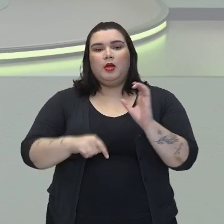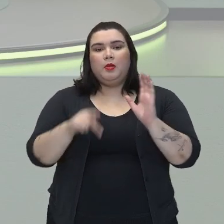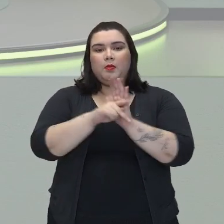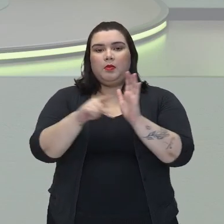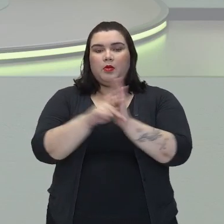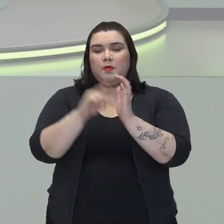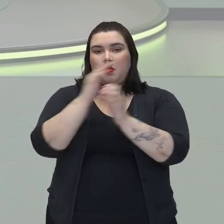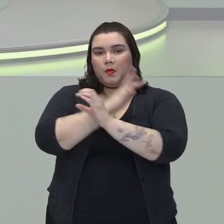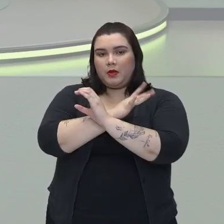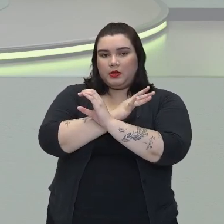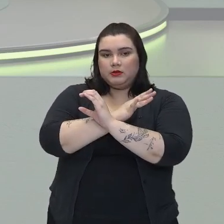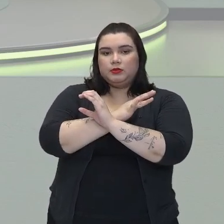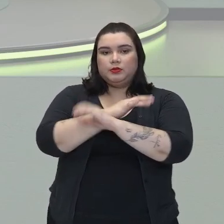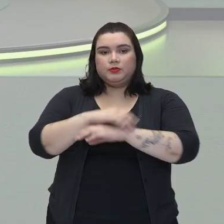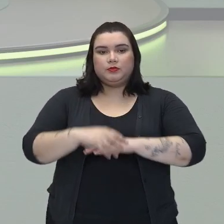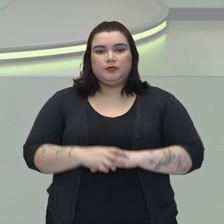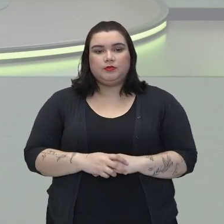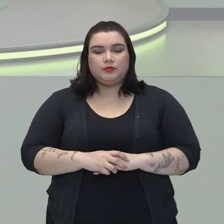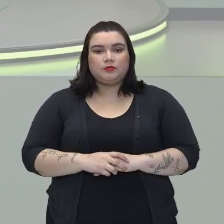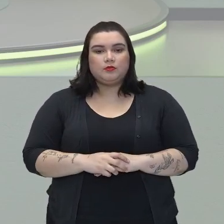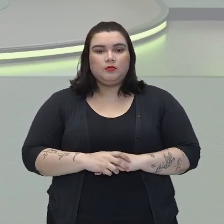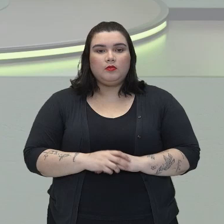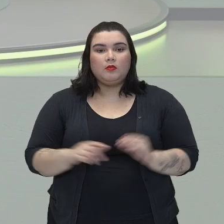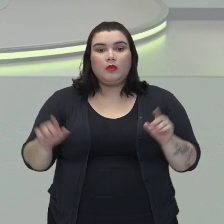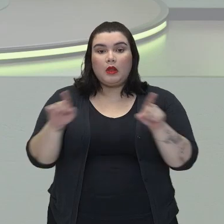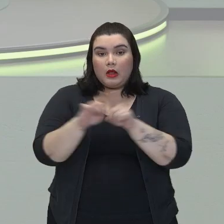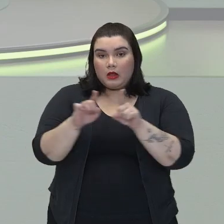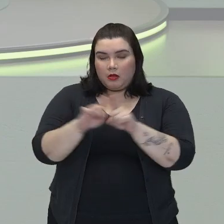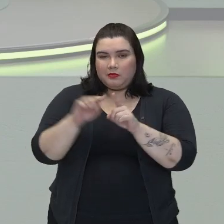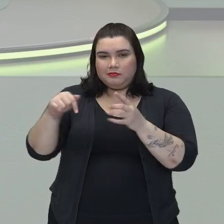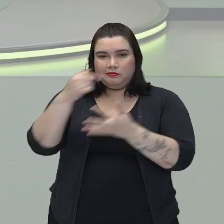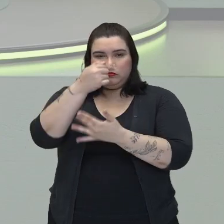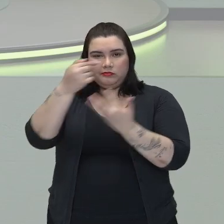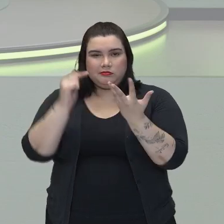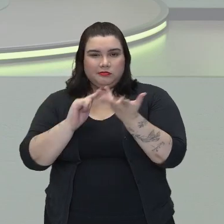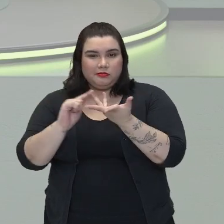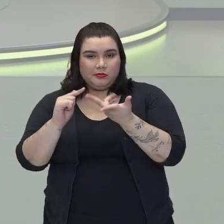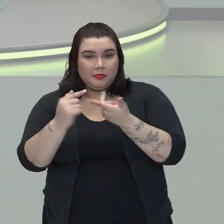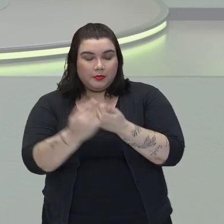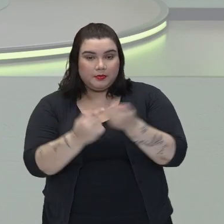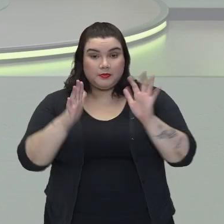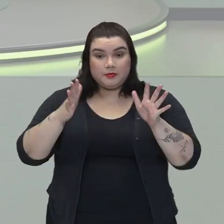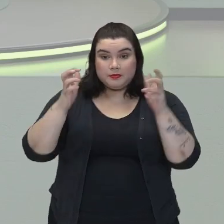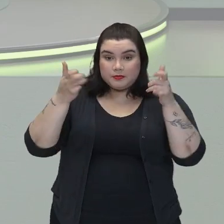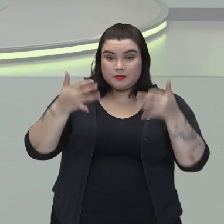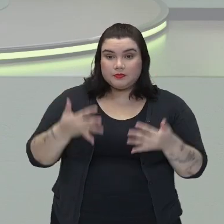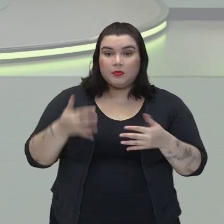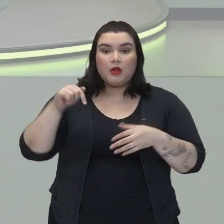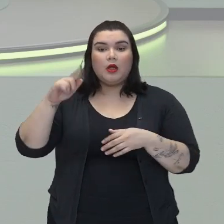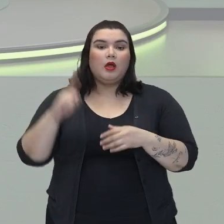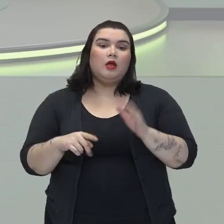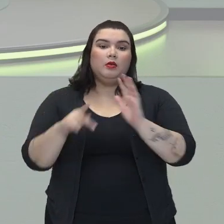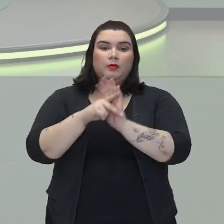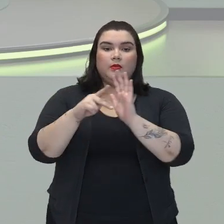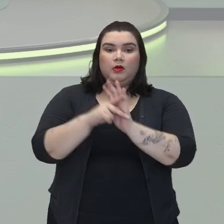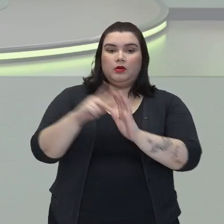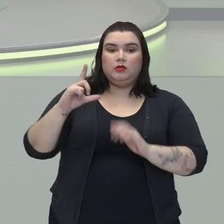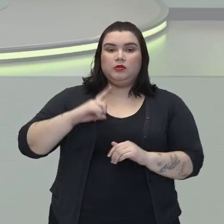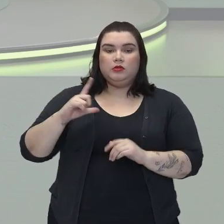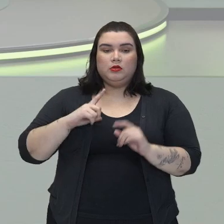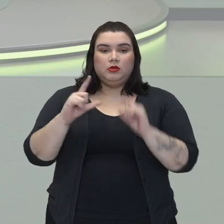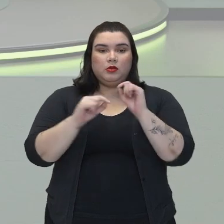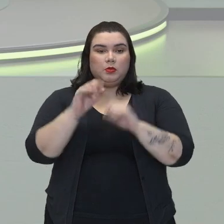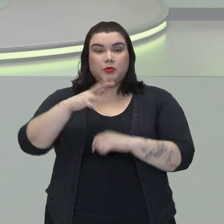ácido carboxílico. Além do mais, além desses ácidos, como eu falei para vocês, eles são compostos que têm cheiro